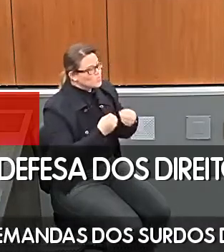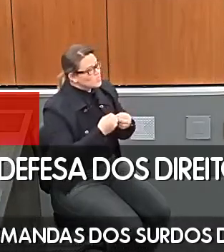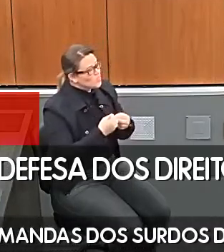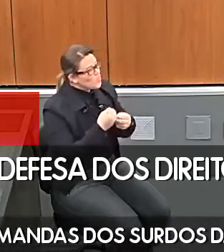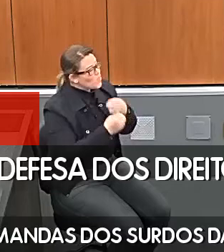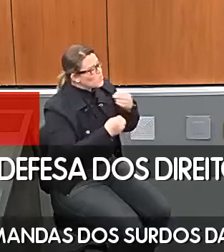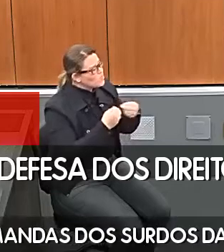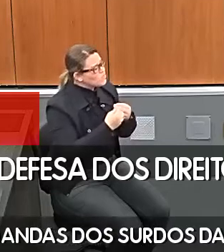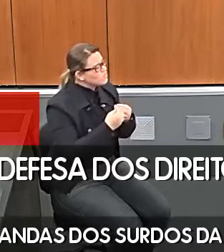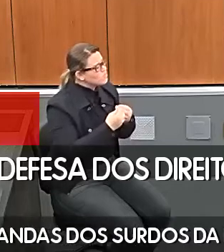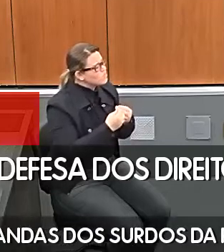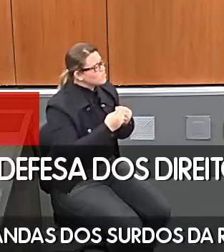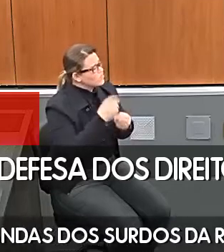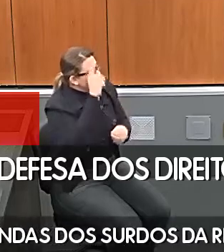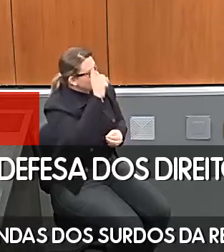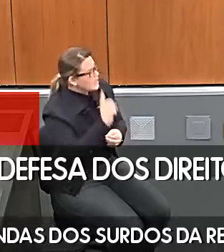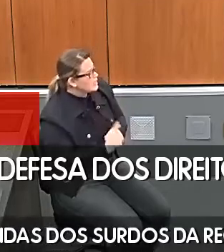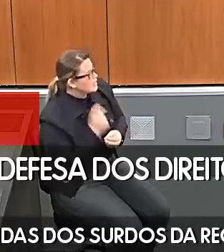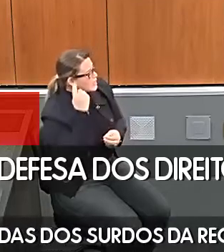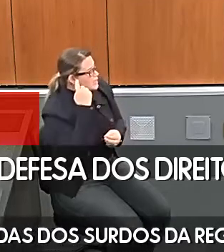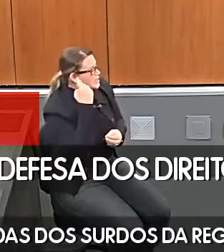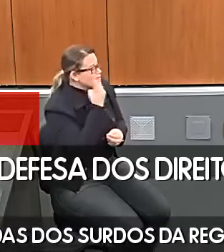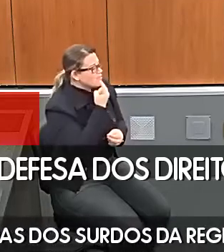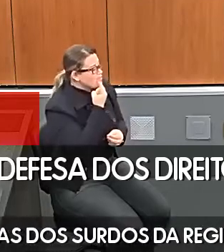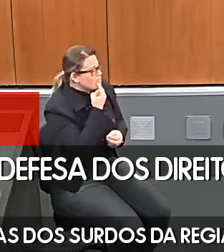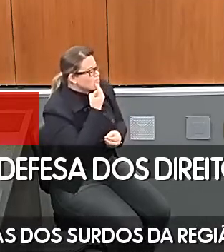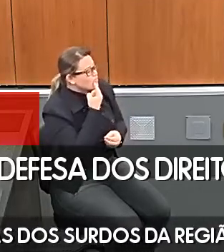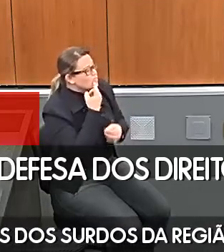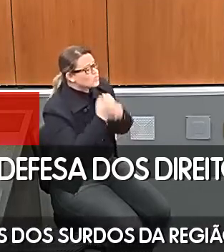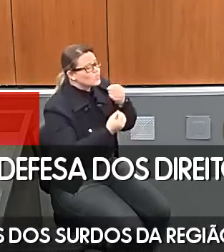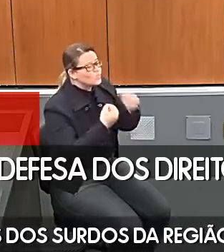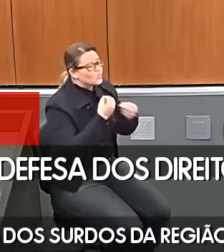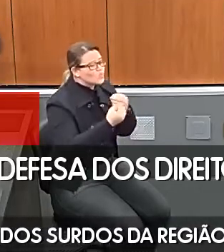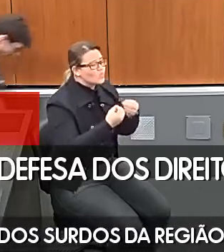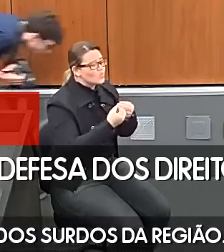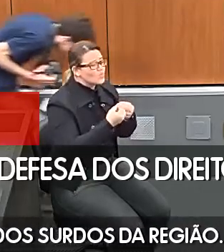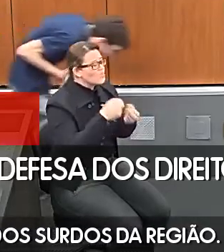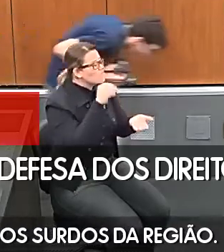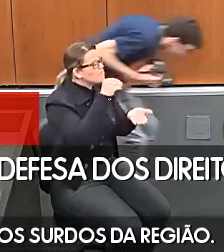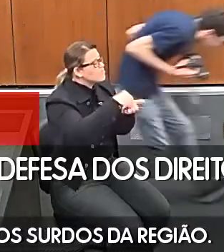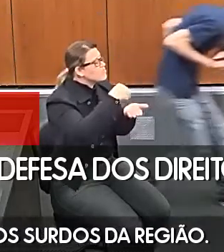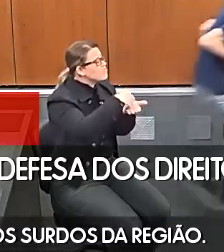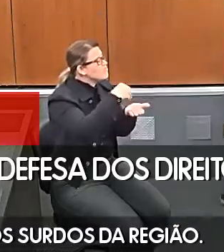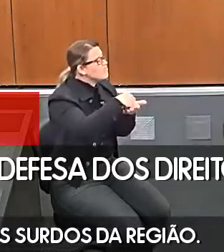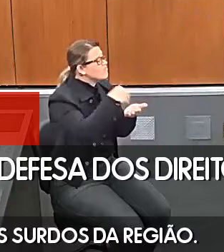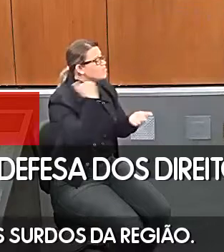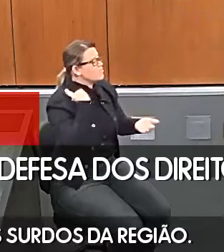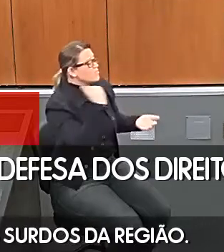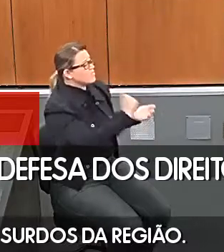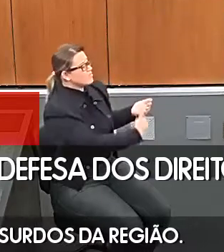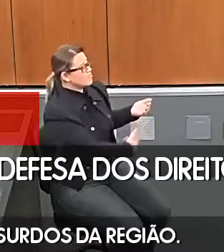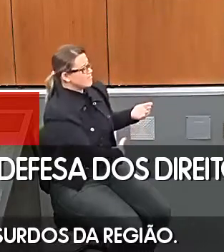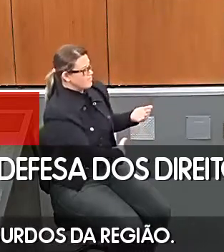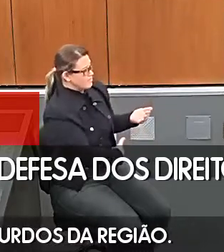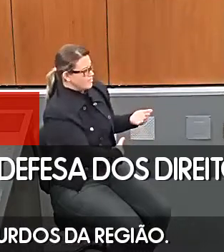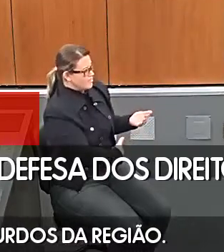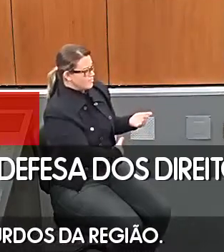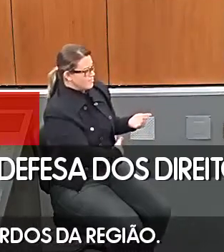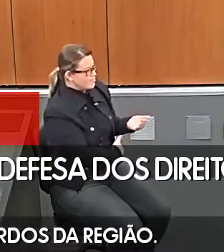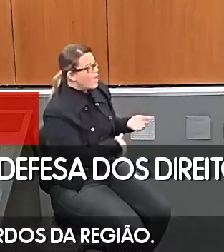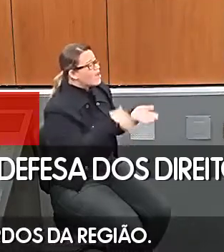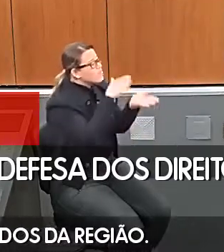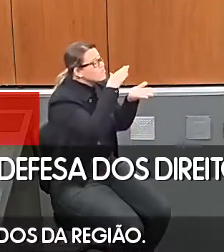deficiência auditiva e o que falta e o que pode ser feito na visão da senhora em relação ao Estado. Primeiro, eu